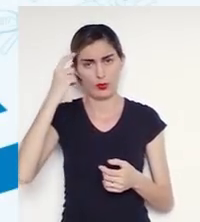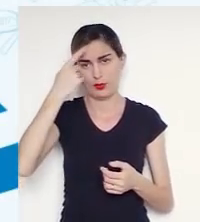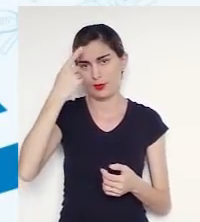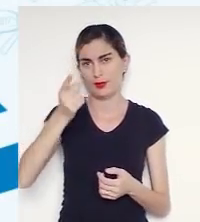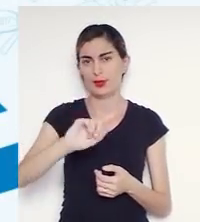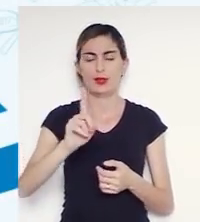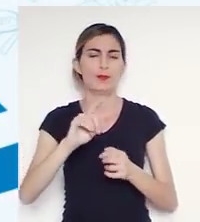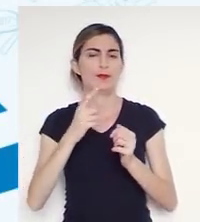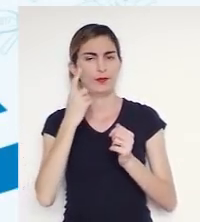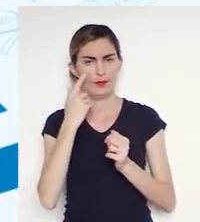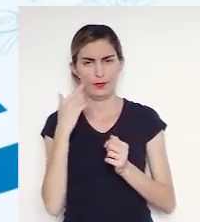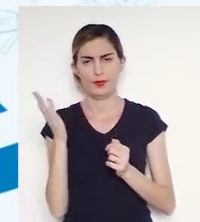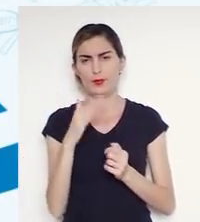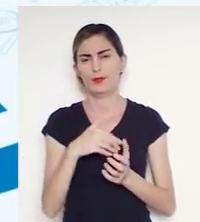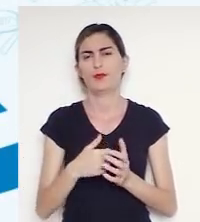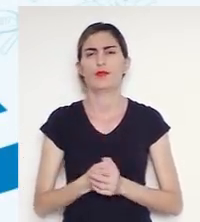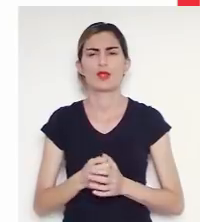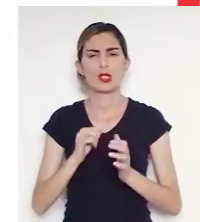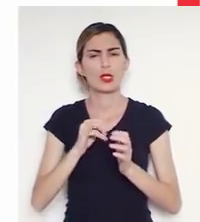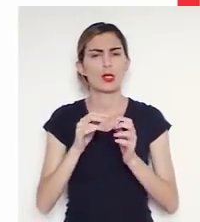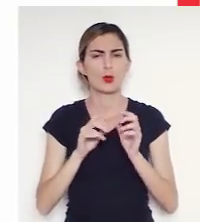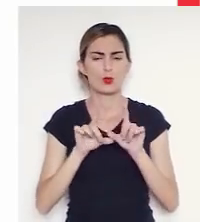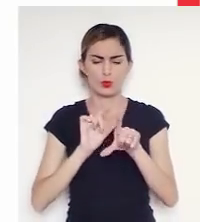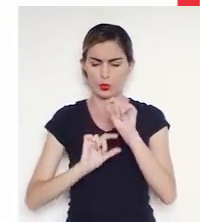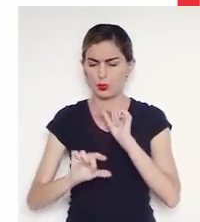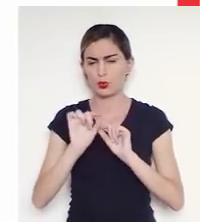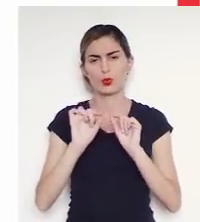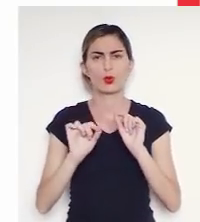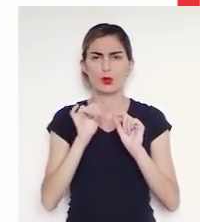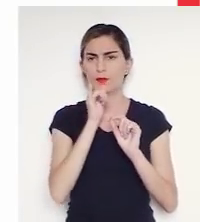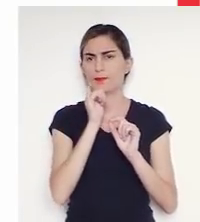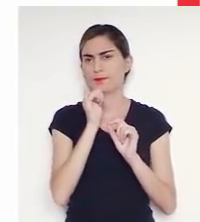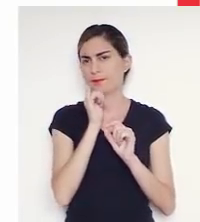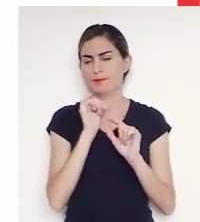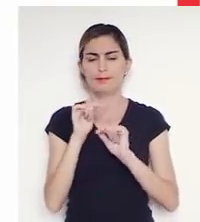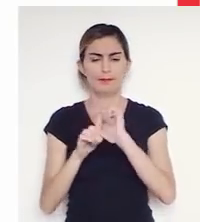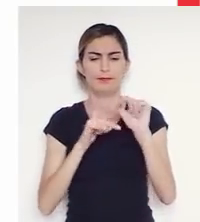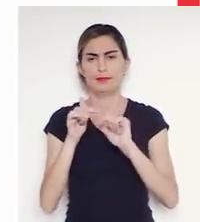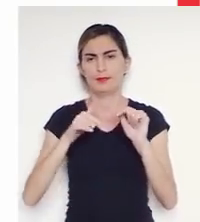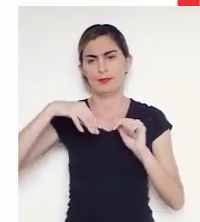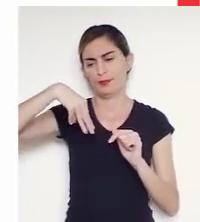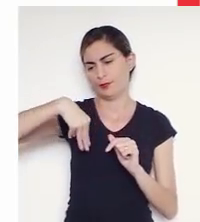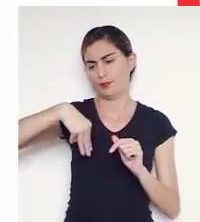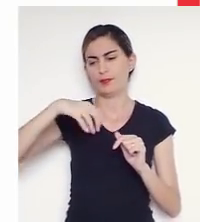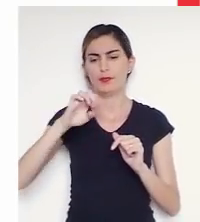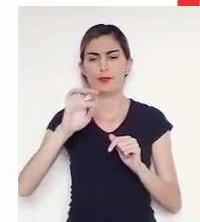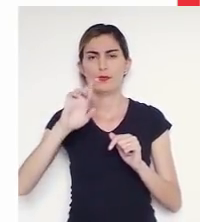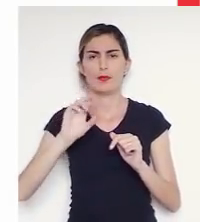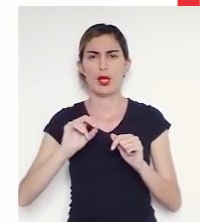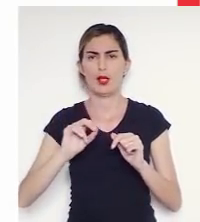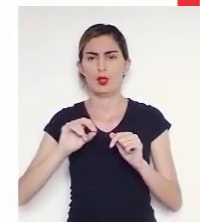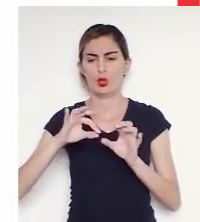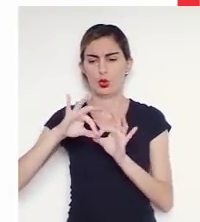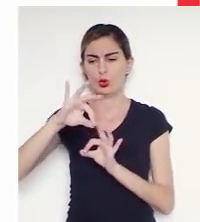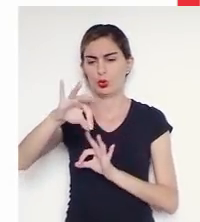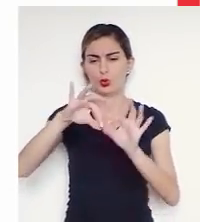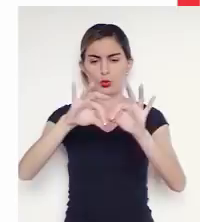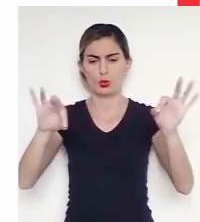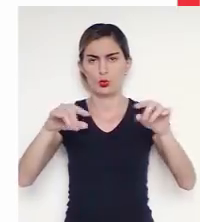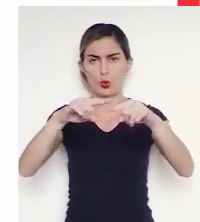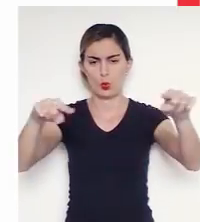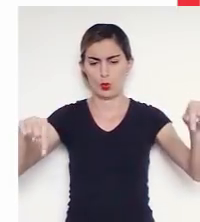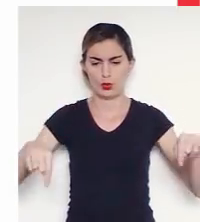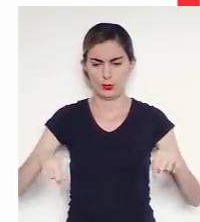mais dúvidas. Vamos lá! Separei para você aqui um exemplo trabalhando com metro quadrado. Vamos lá!